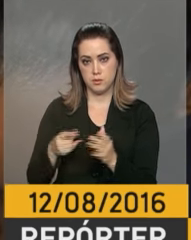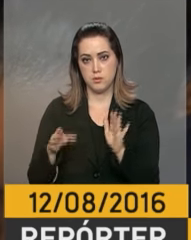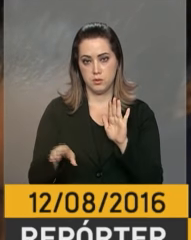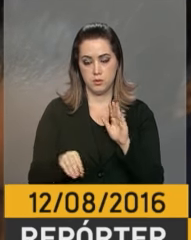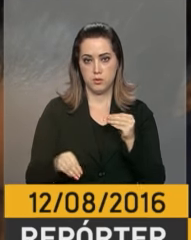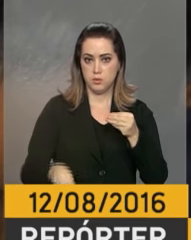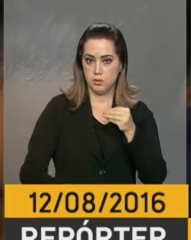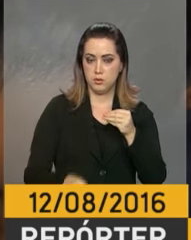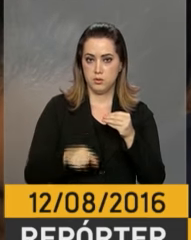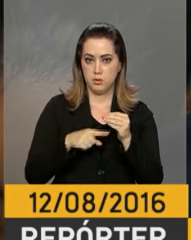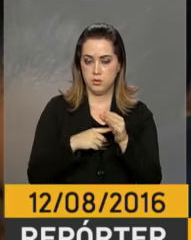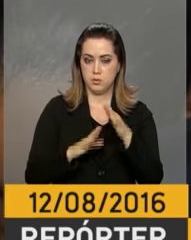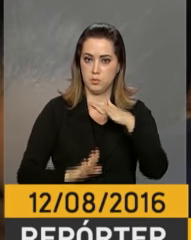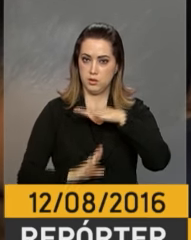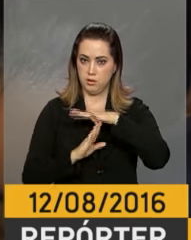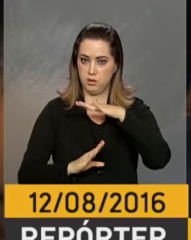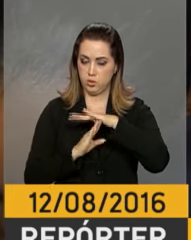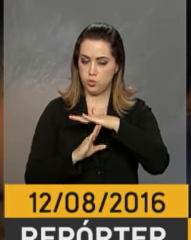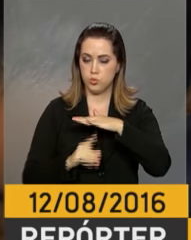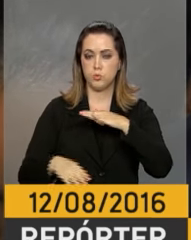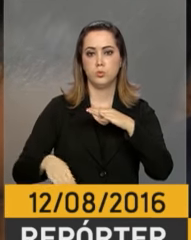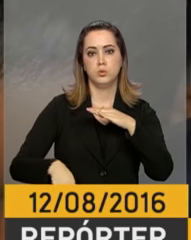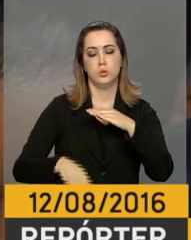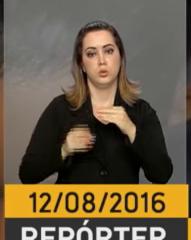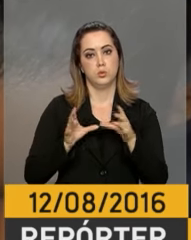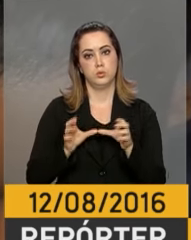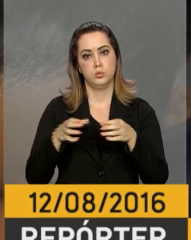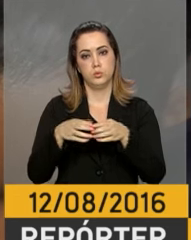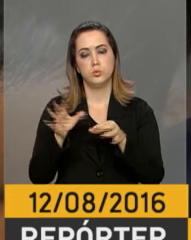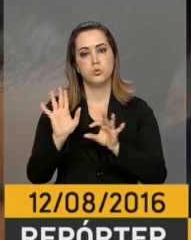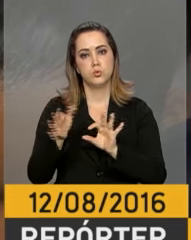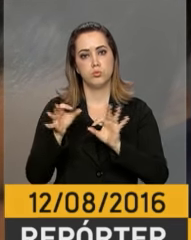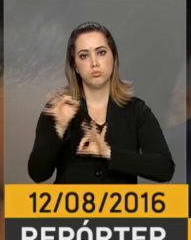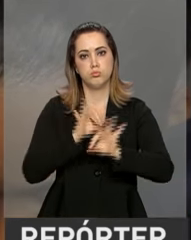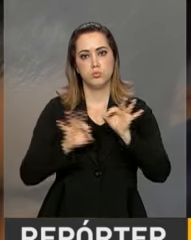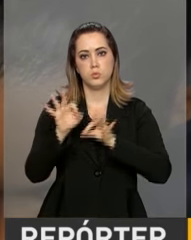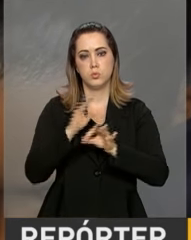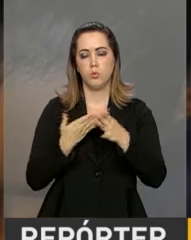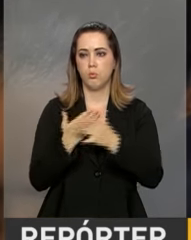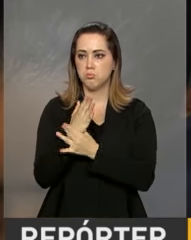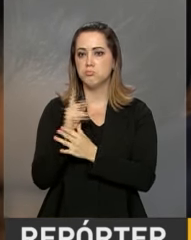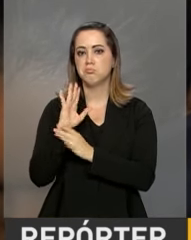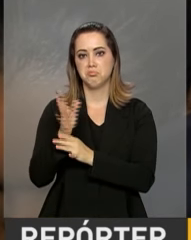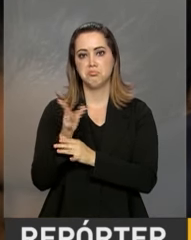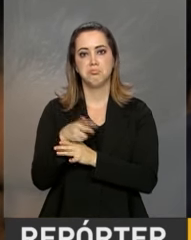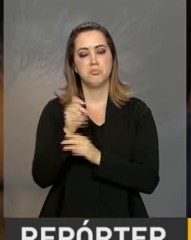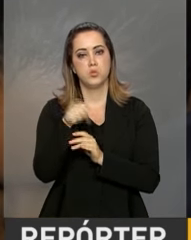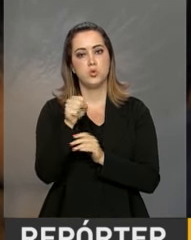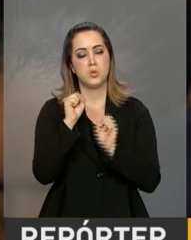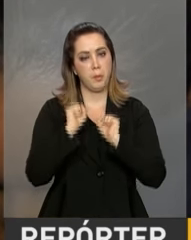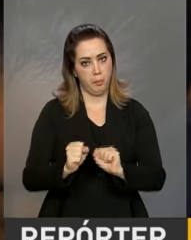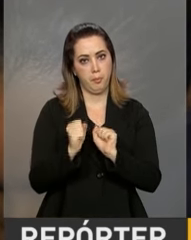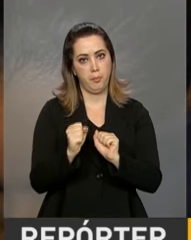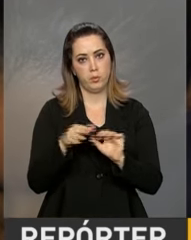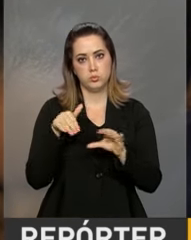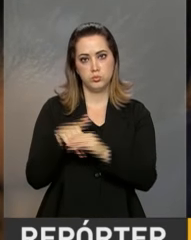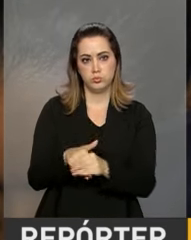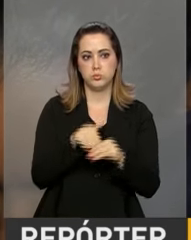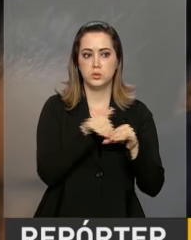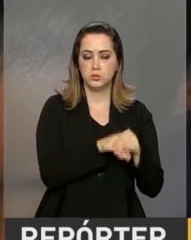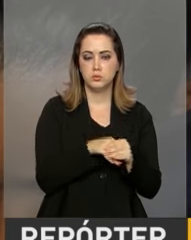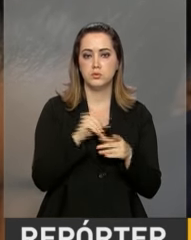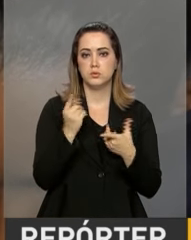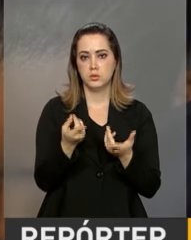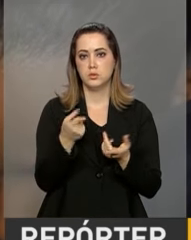dos gastos, portanto, já foi o primeiro passo, um passo da maior importância, com uma votação também vitoriosa, e,